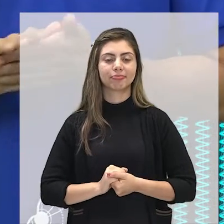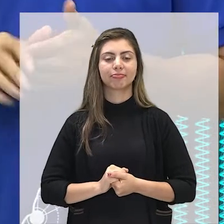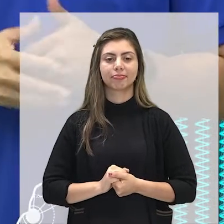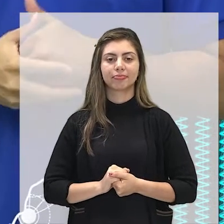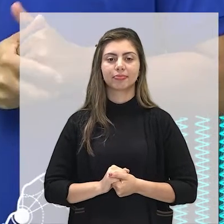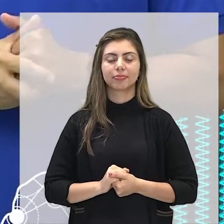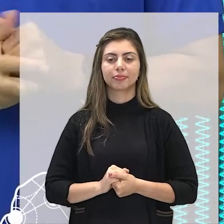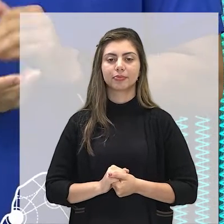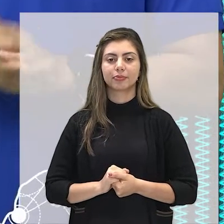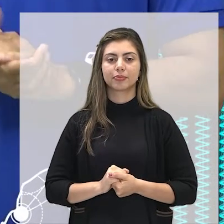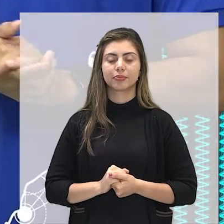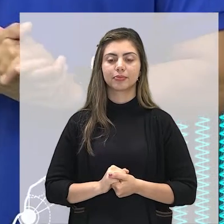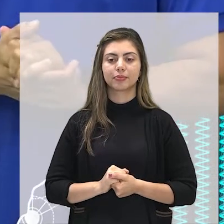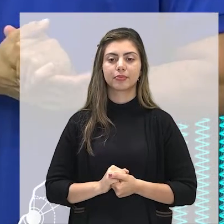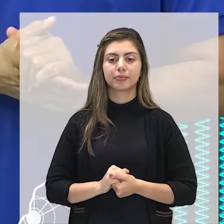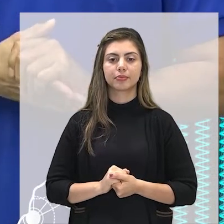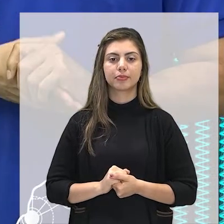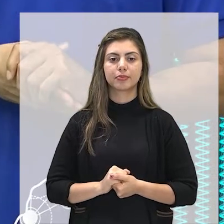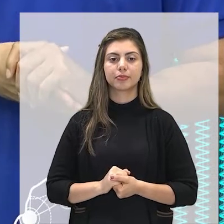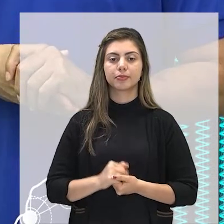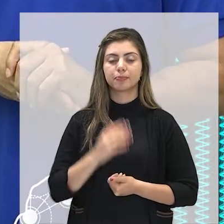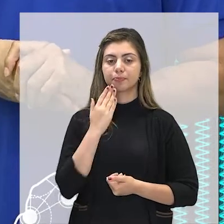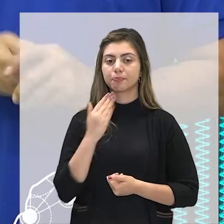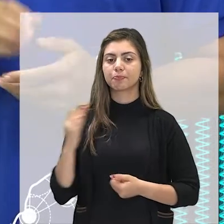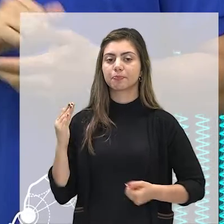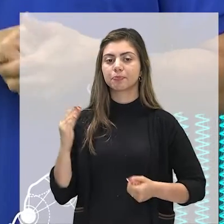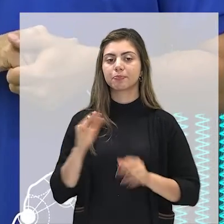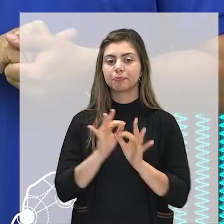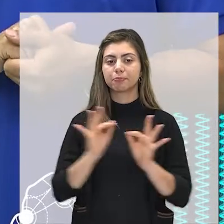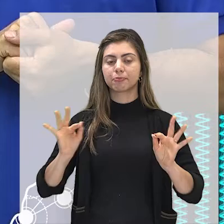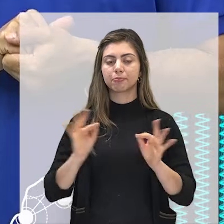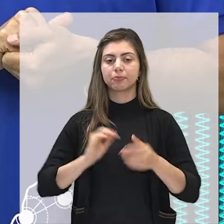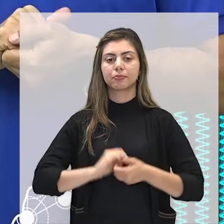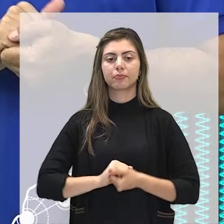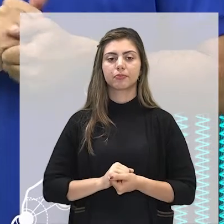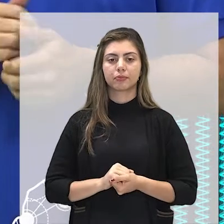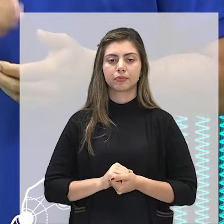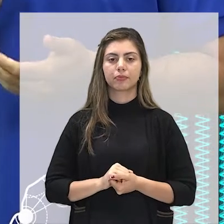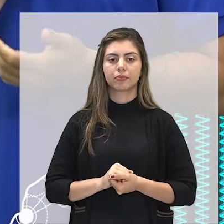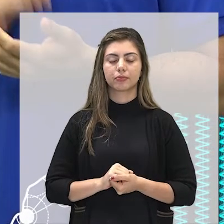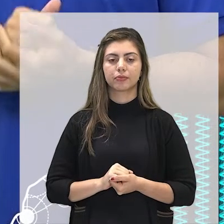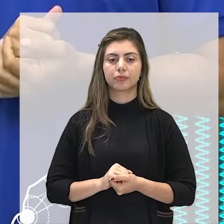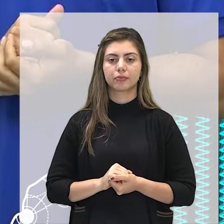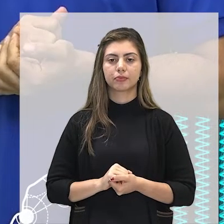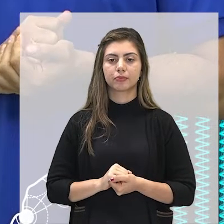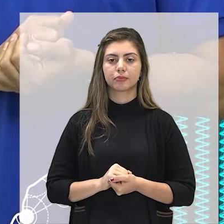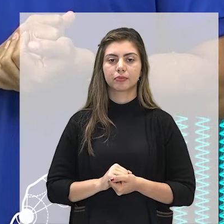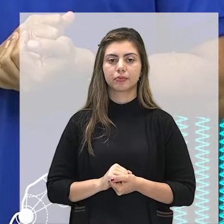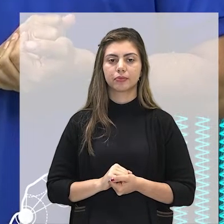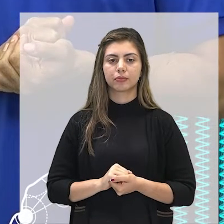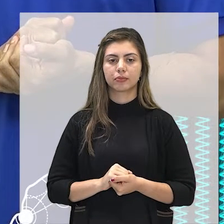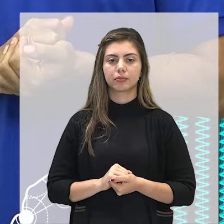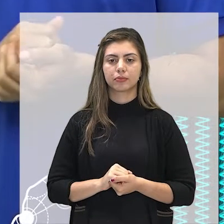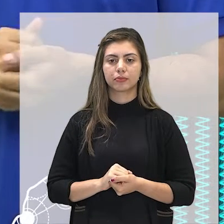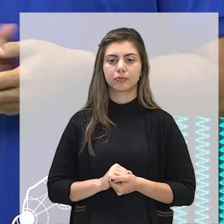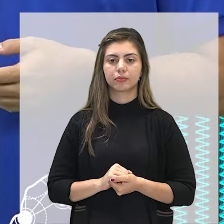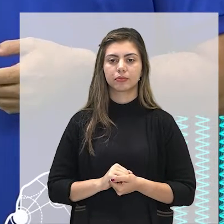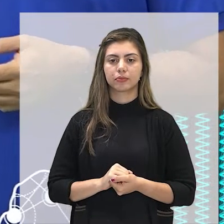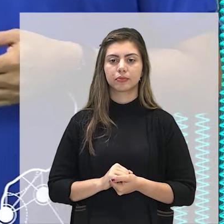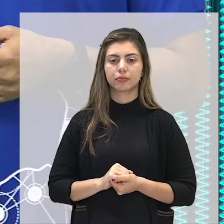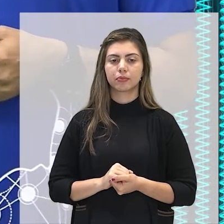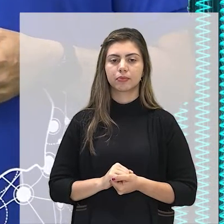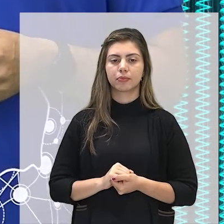eu tenho o seguinte. Can you say thanks to your mom for me? Pode dizer obrigado para a sua